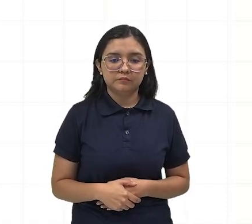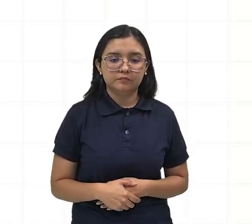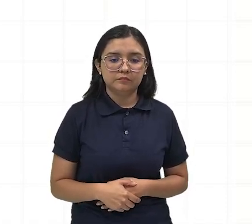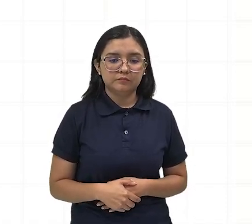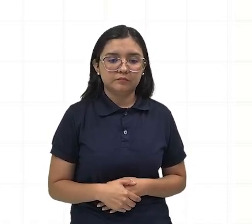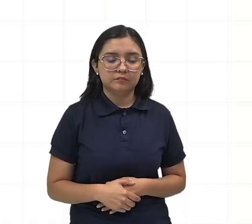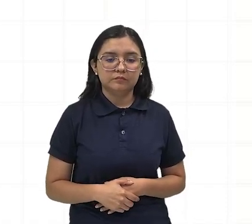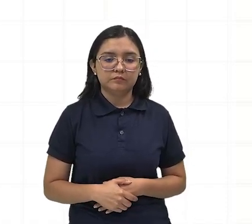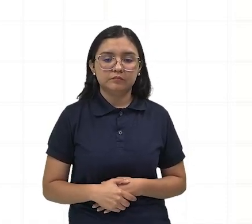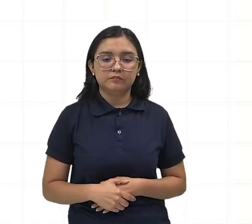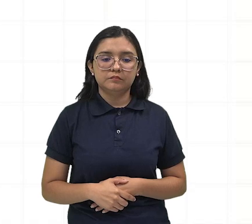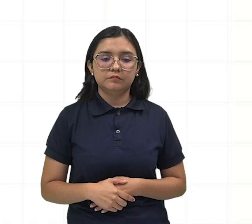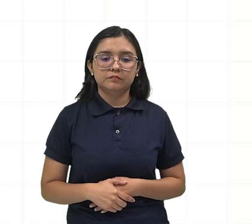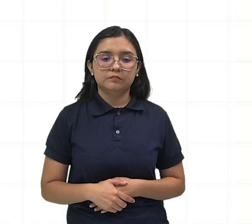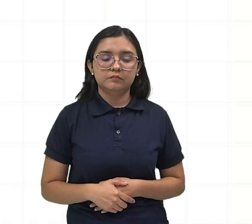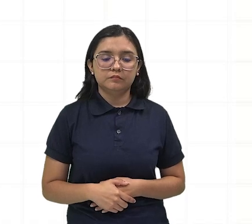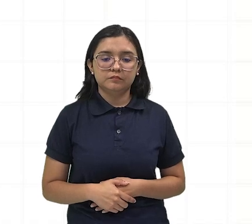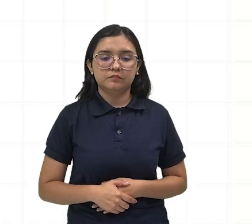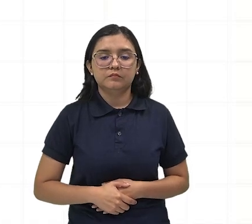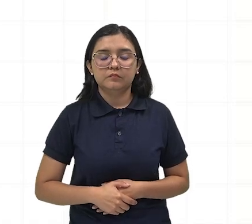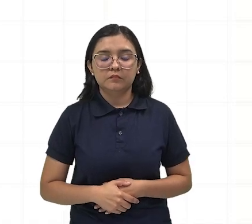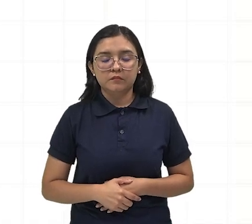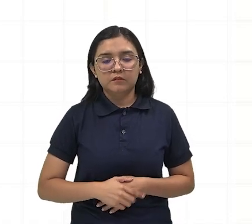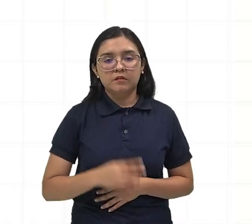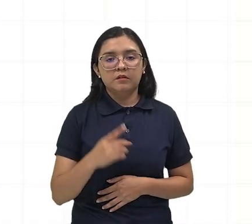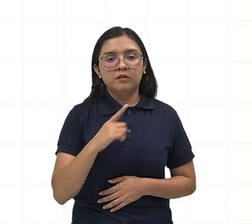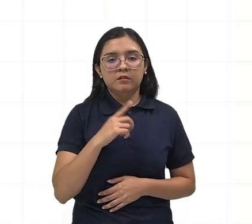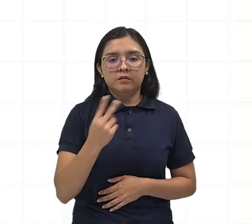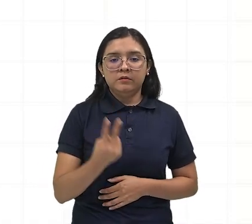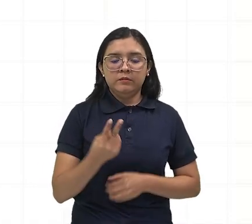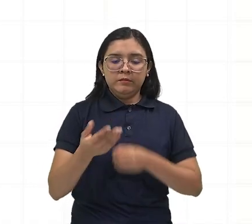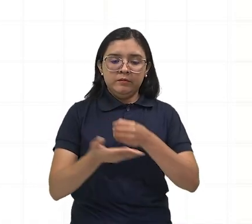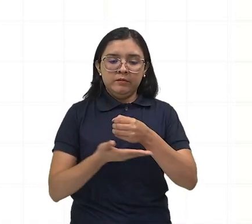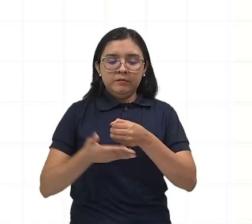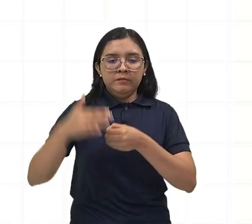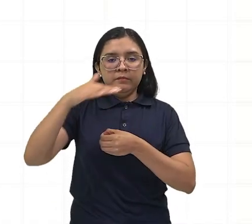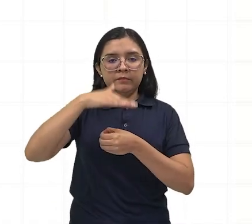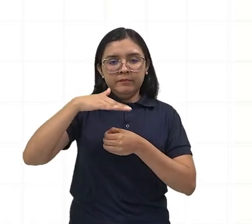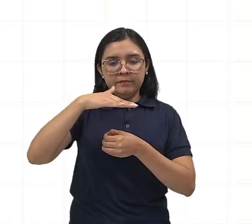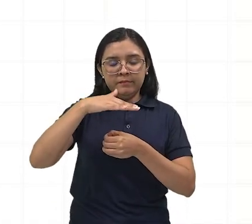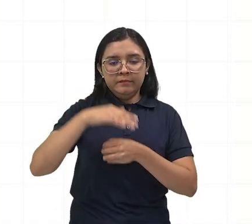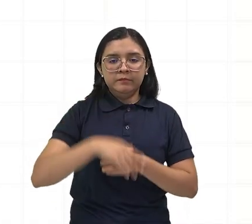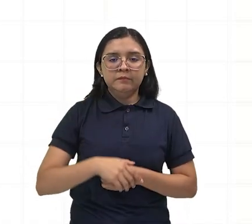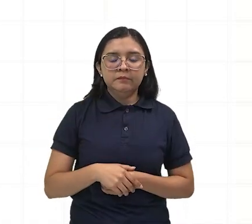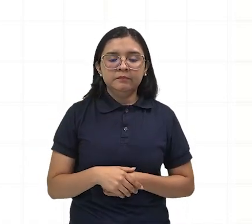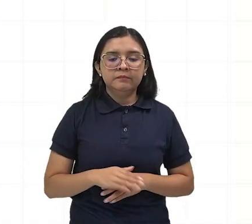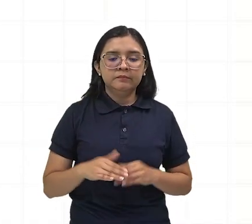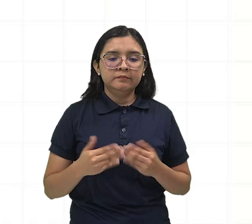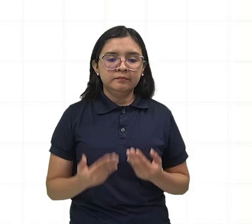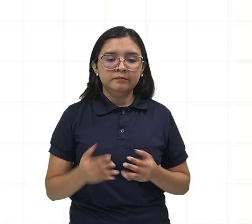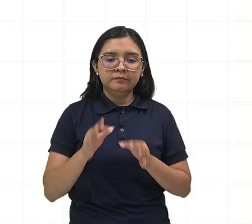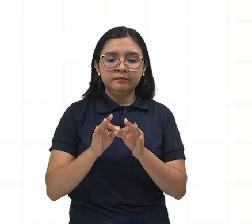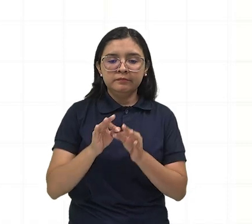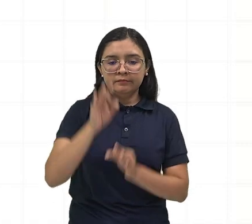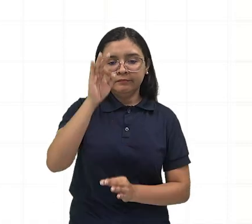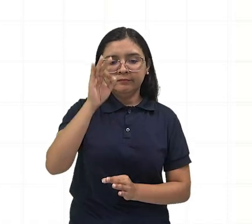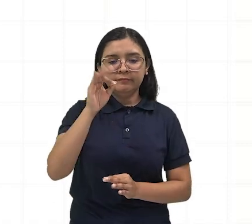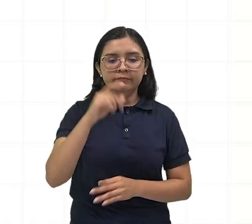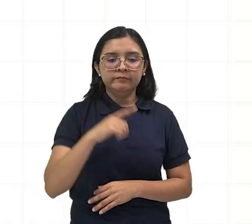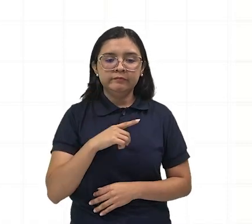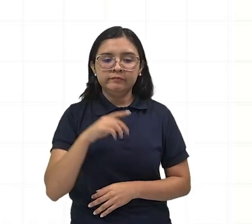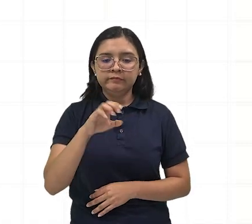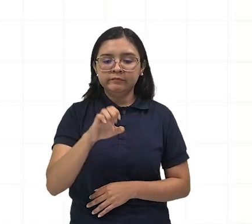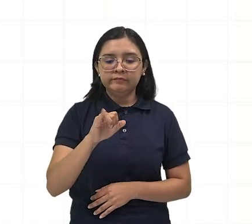nós temos duas bases. E as duas são circulares. Então, de um centro ao outro, nós temos